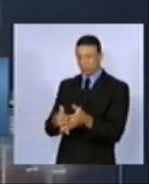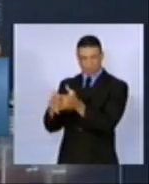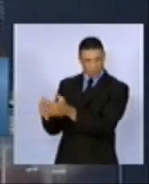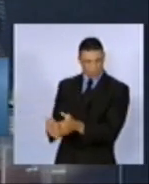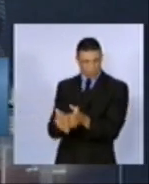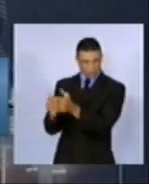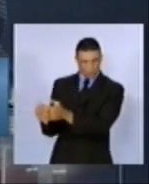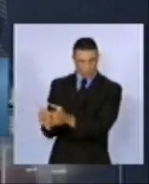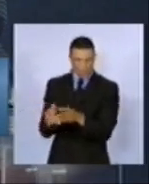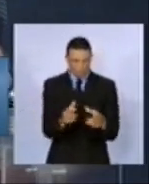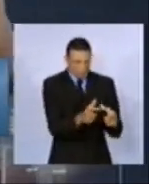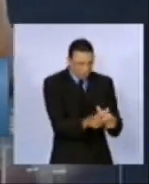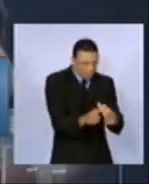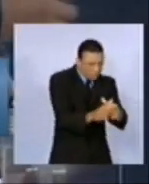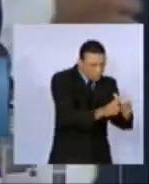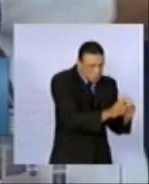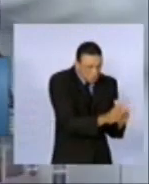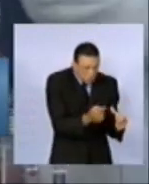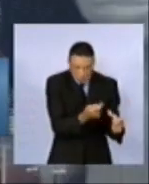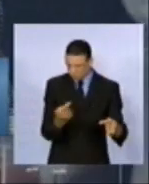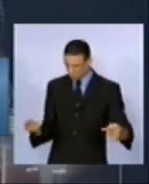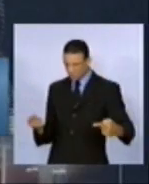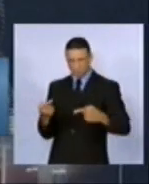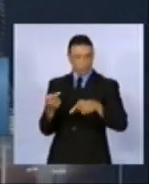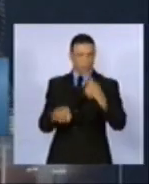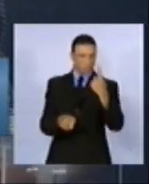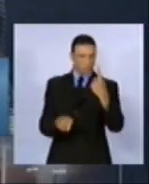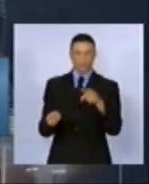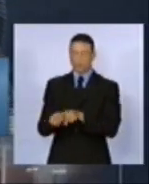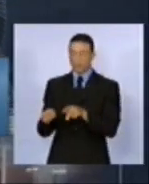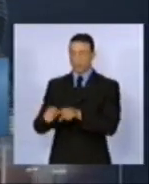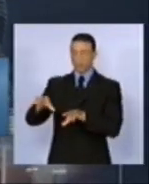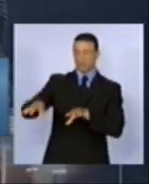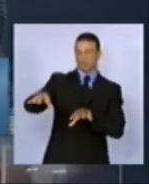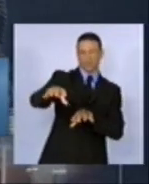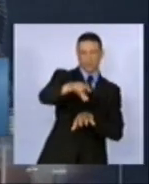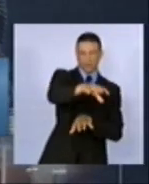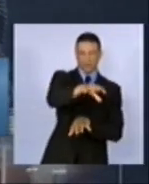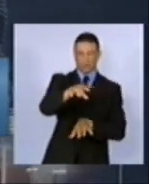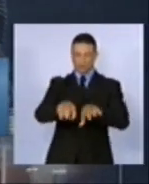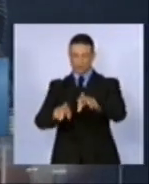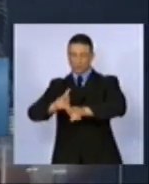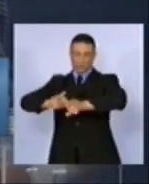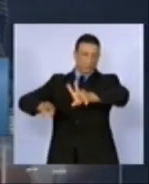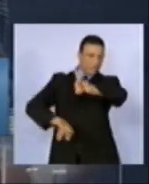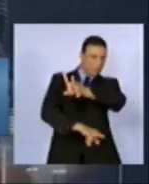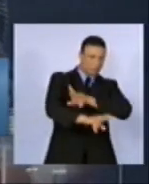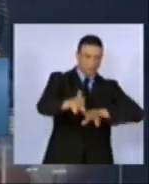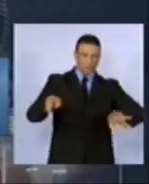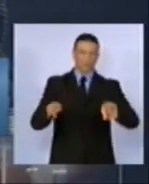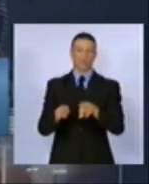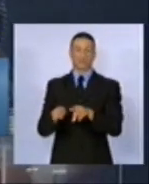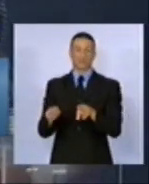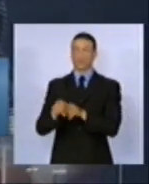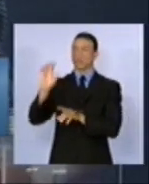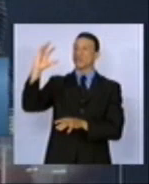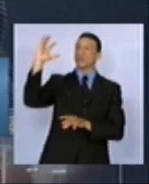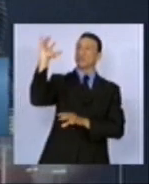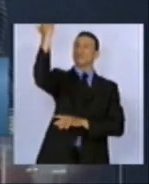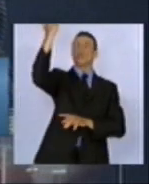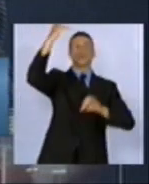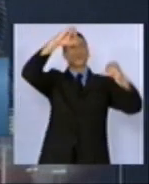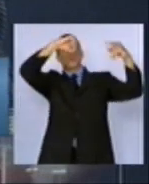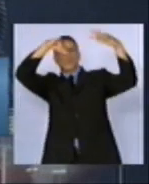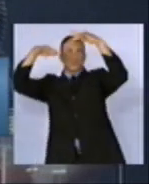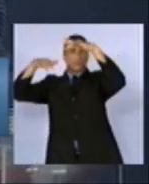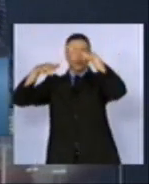colheitas de pequenas propriedades características topográficas restruturação do plano de manejo do solo limitações climáticas e adaptação